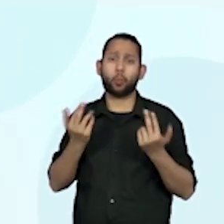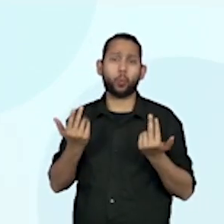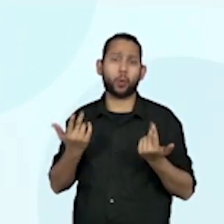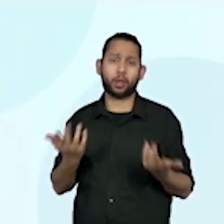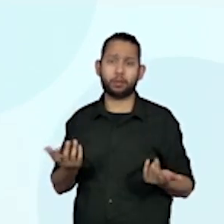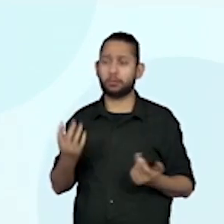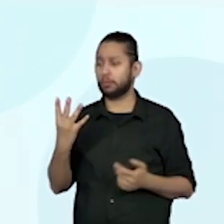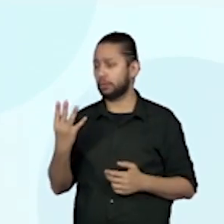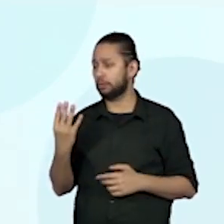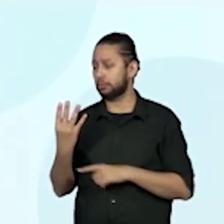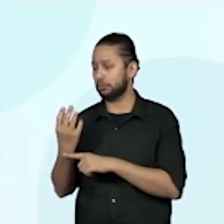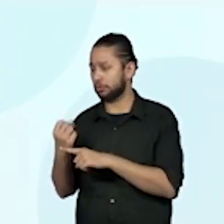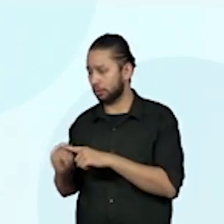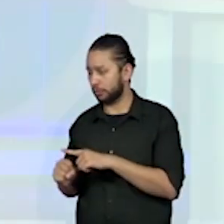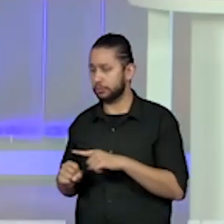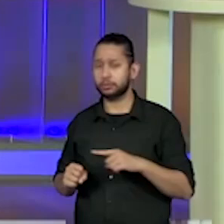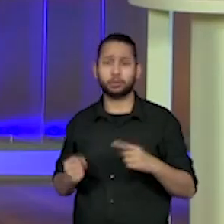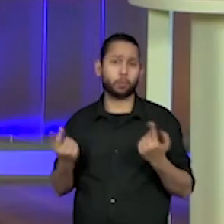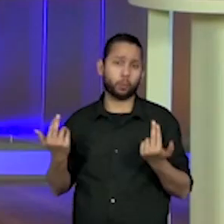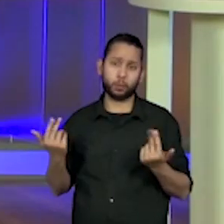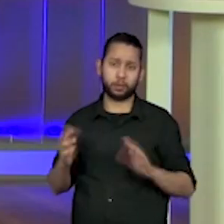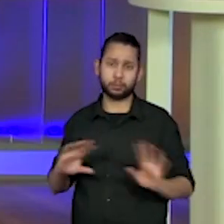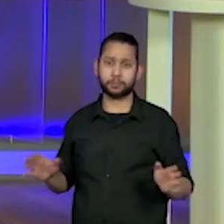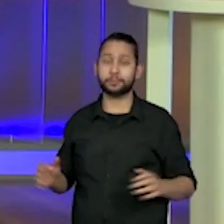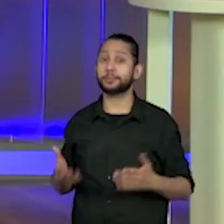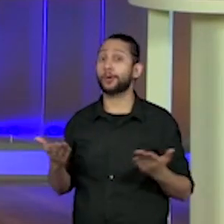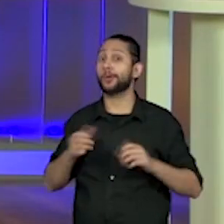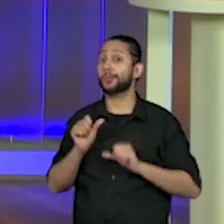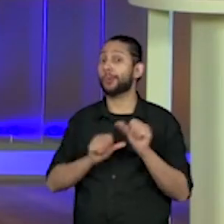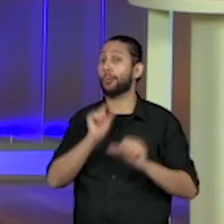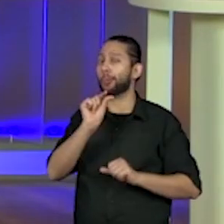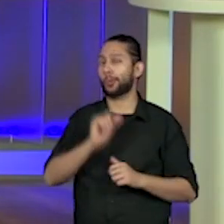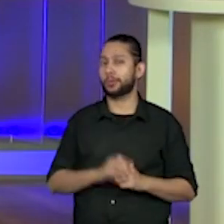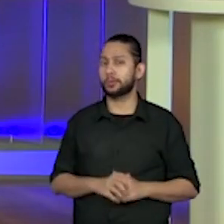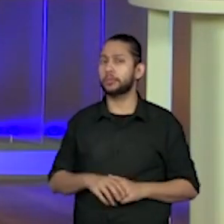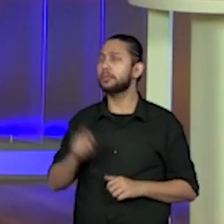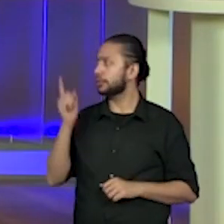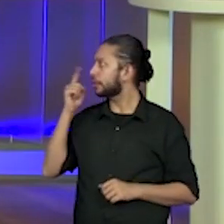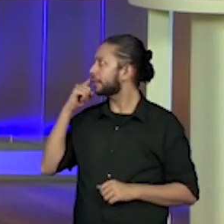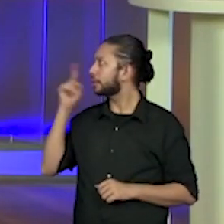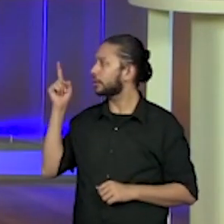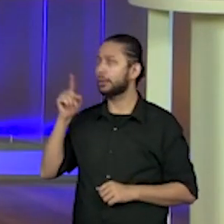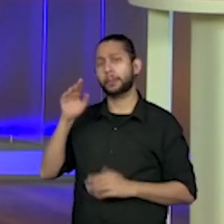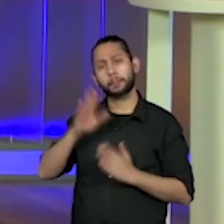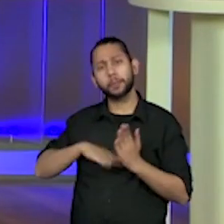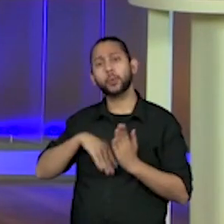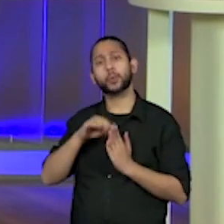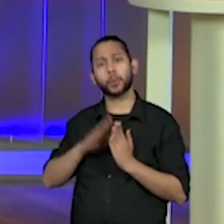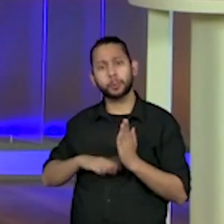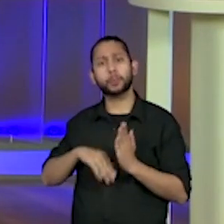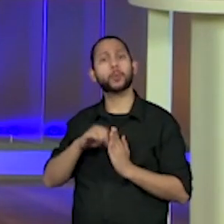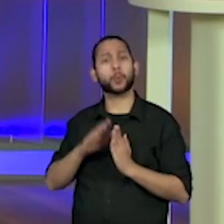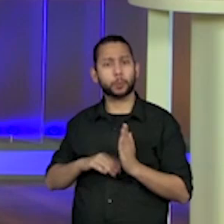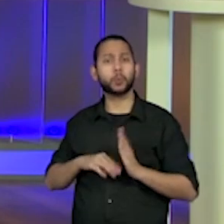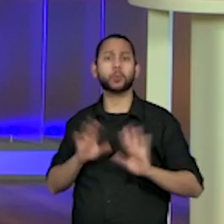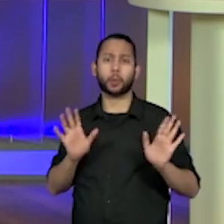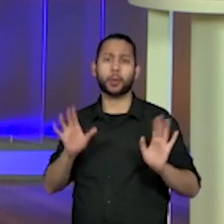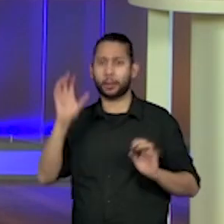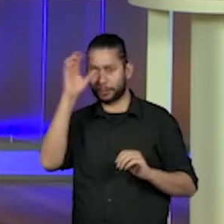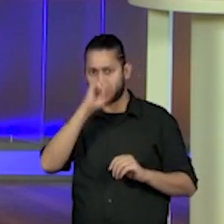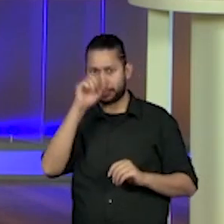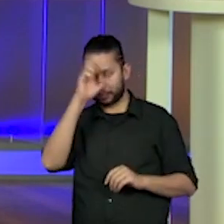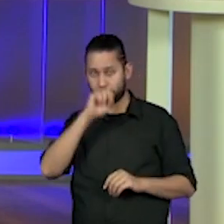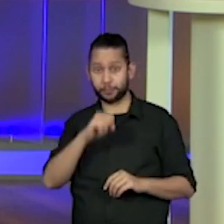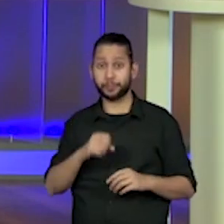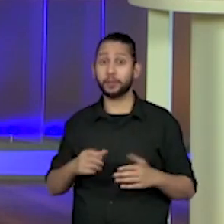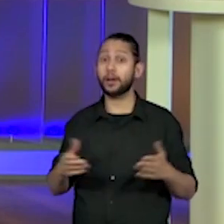certo? A gente vai mudar um pouquinho agora a dinâmica. Até aqui a gente pintou. A gente já tinha a representação fracionária, a escrita